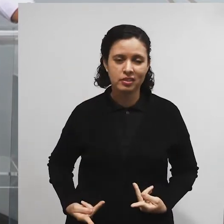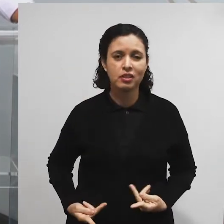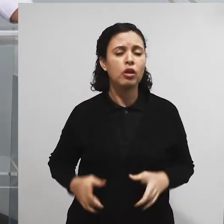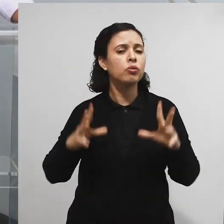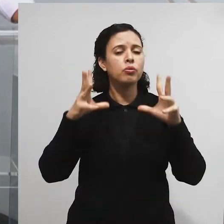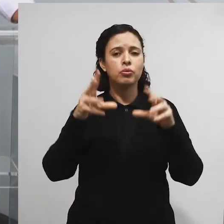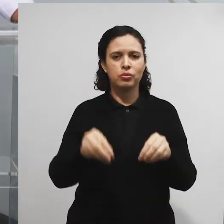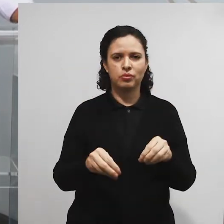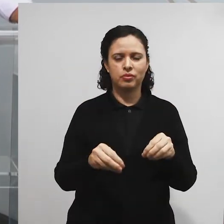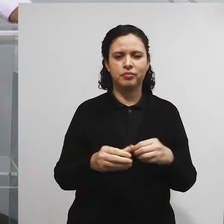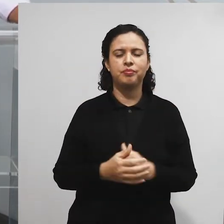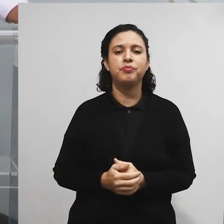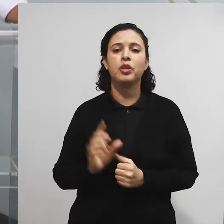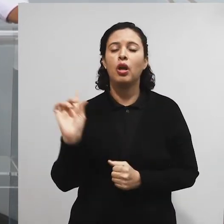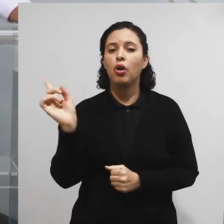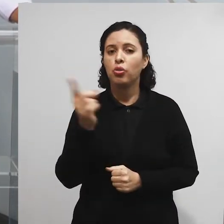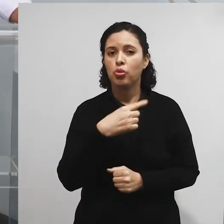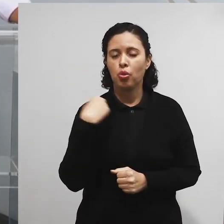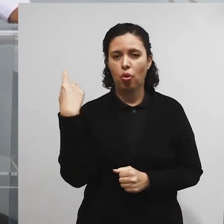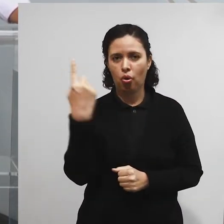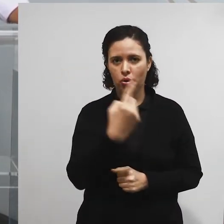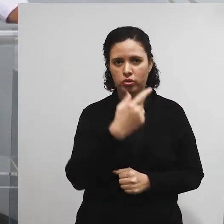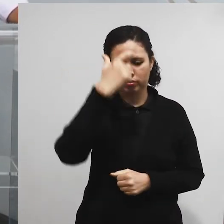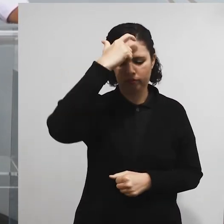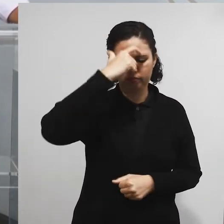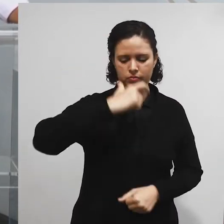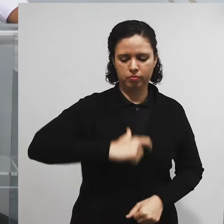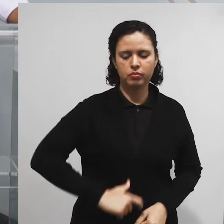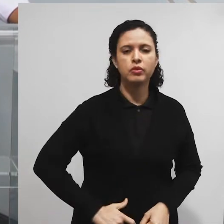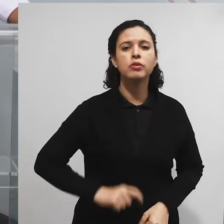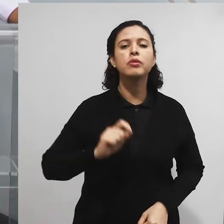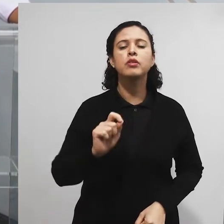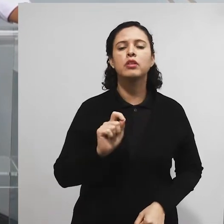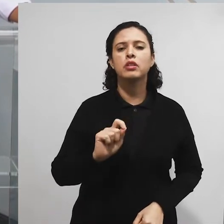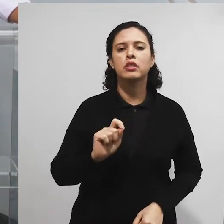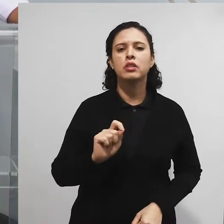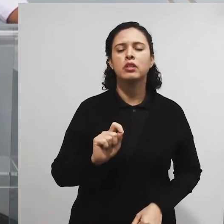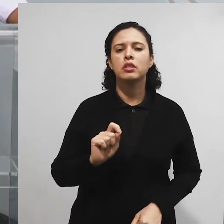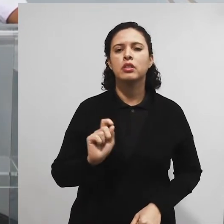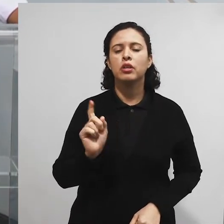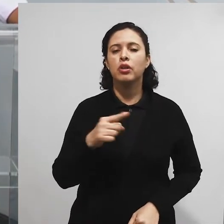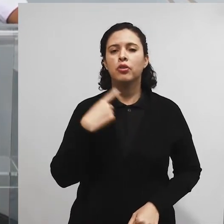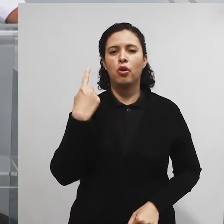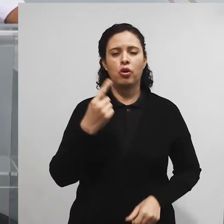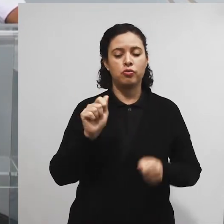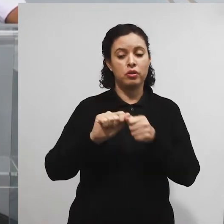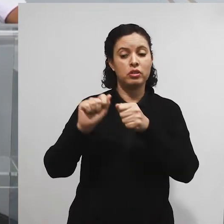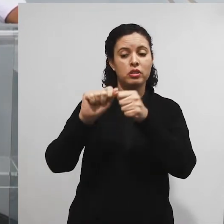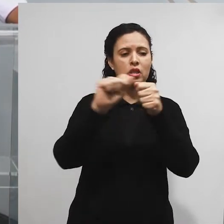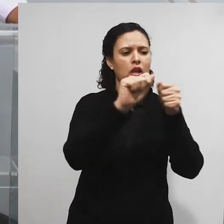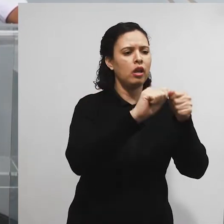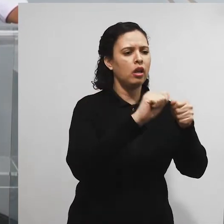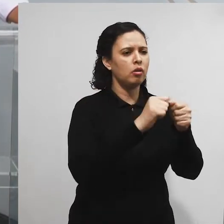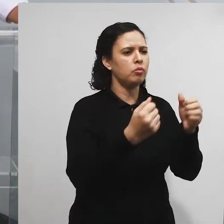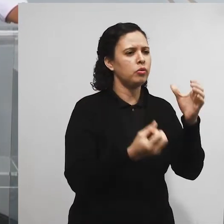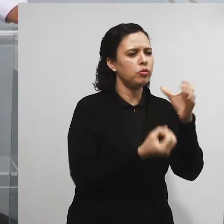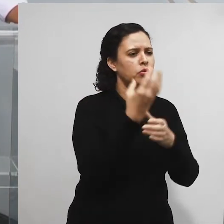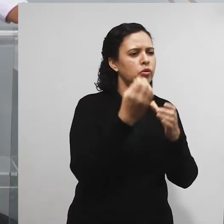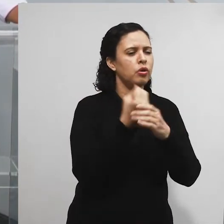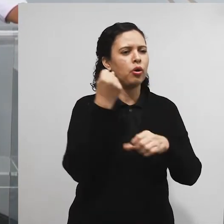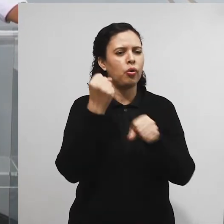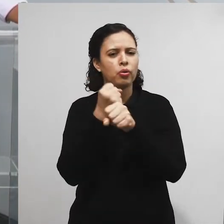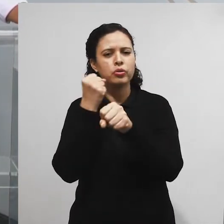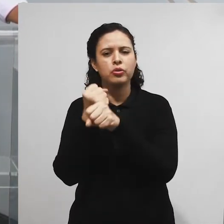mais interessante, nós somos um ser neste planeta que não só construímos as coisas, mas